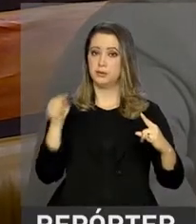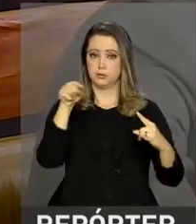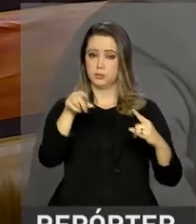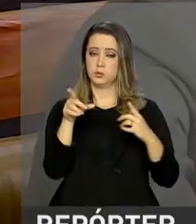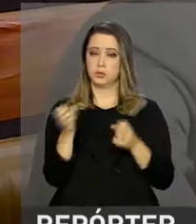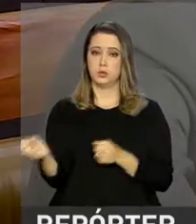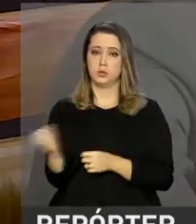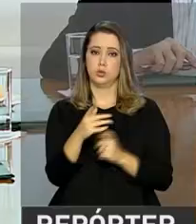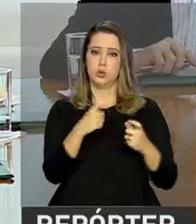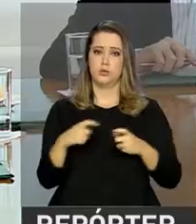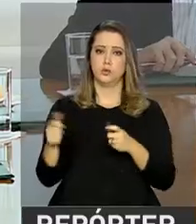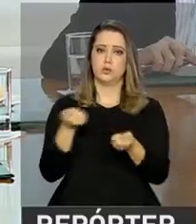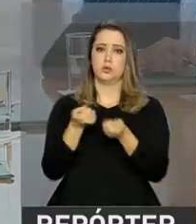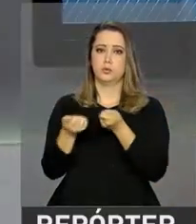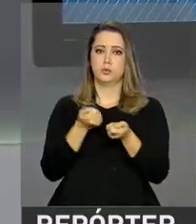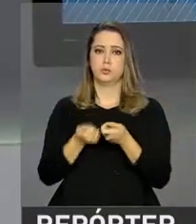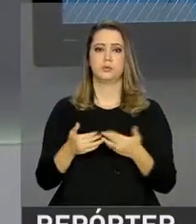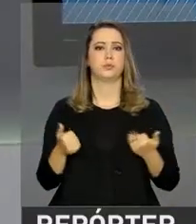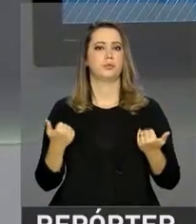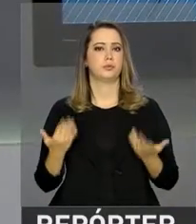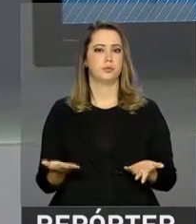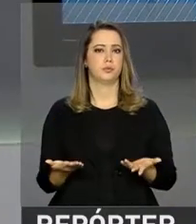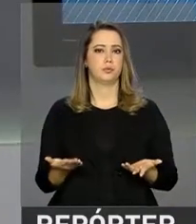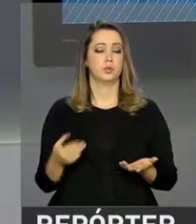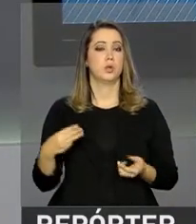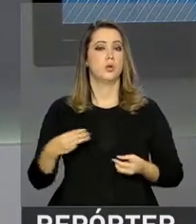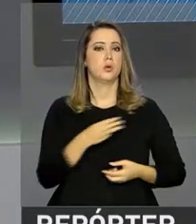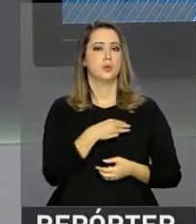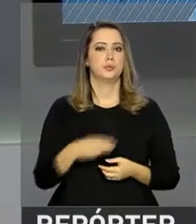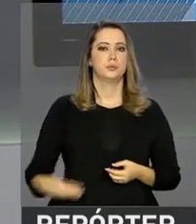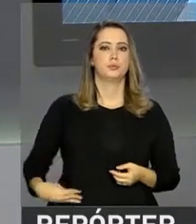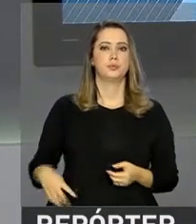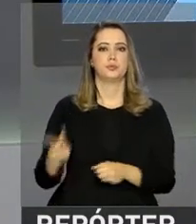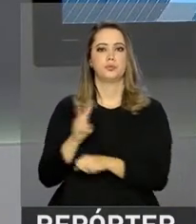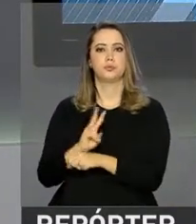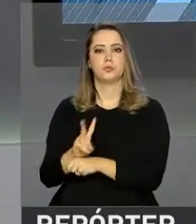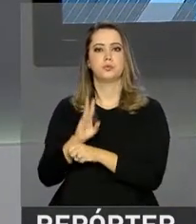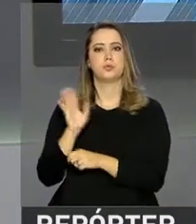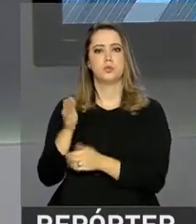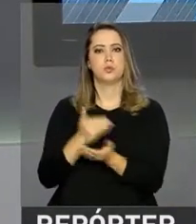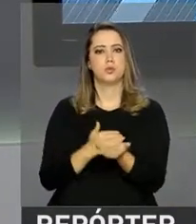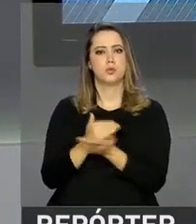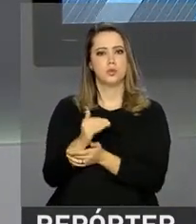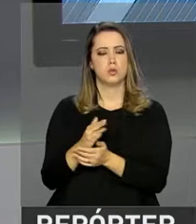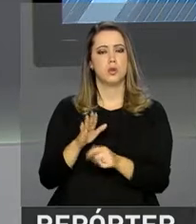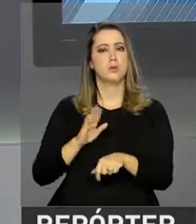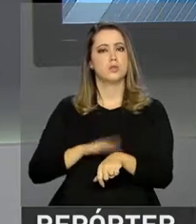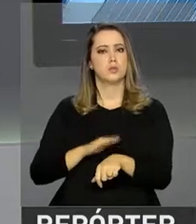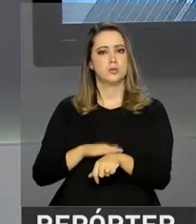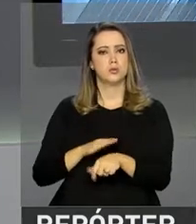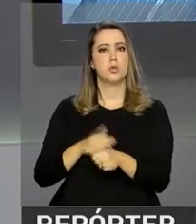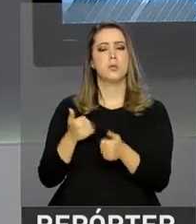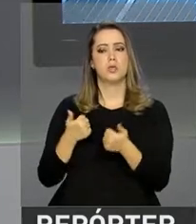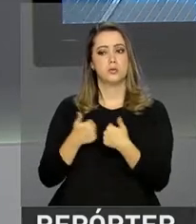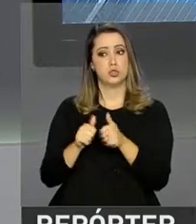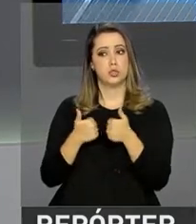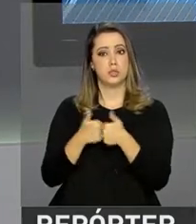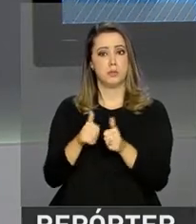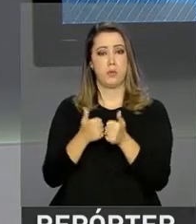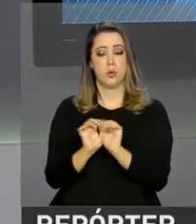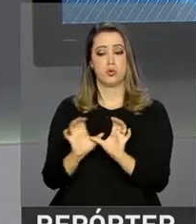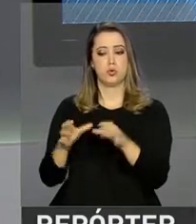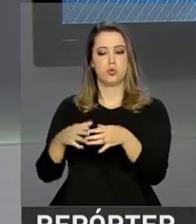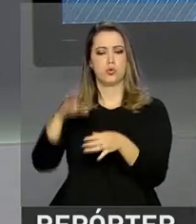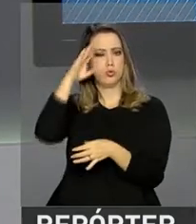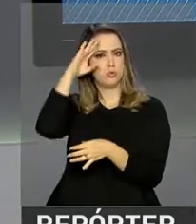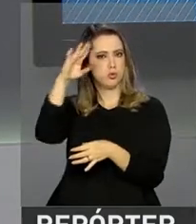de controle no estado segundo o ministro da defesa ou julga já começaram as etapas de deslocamento das novas